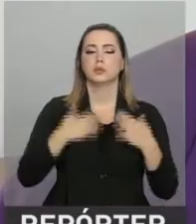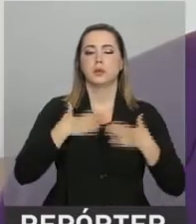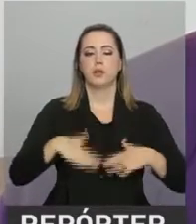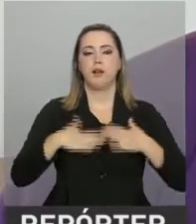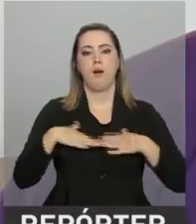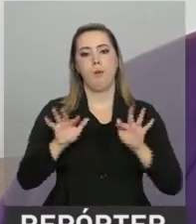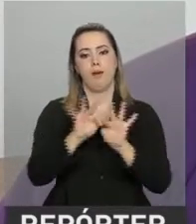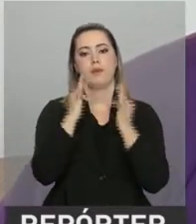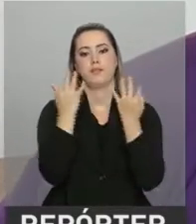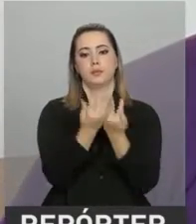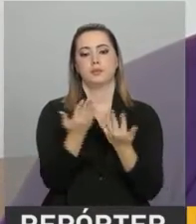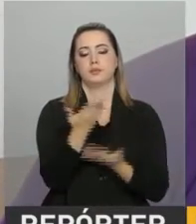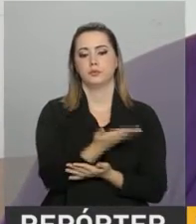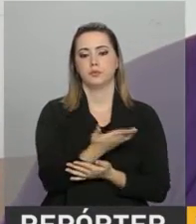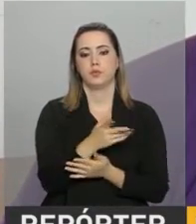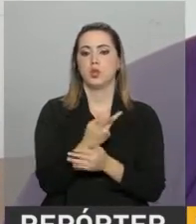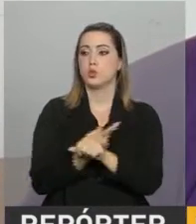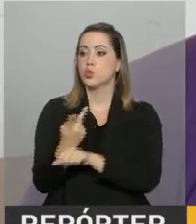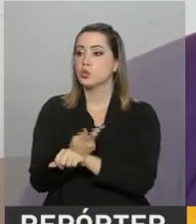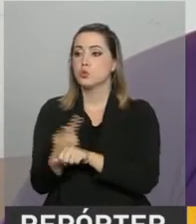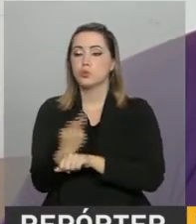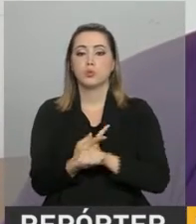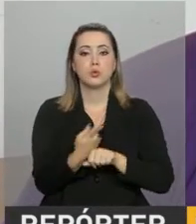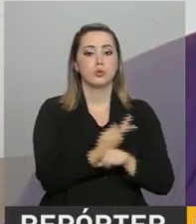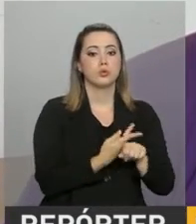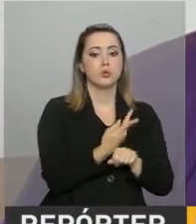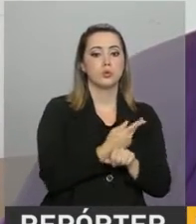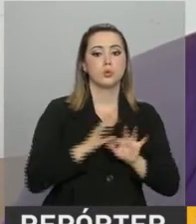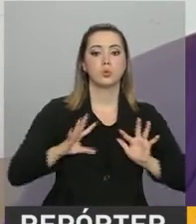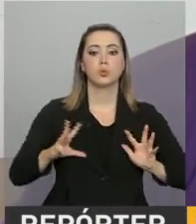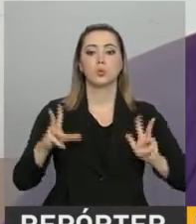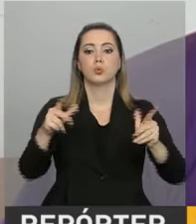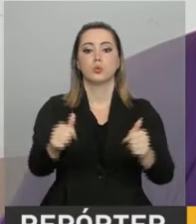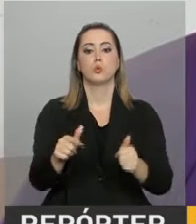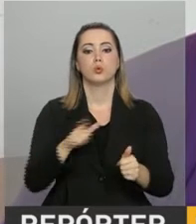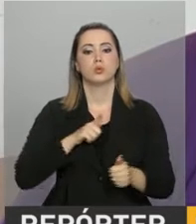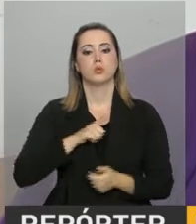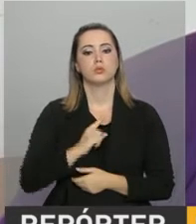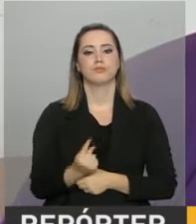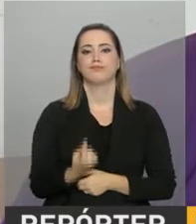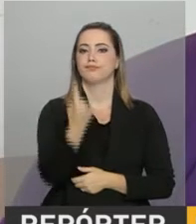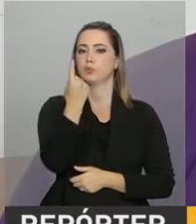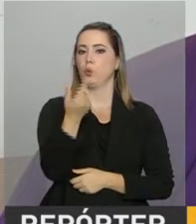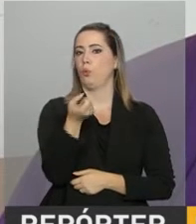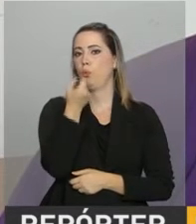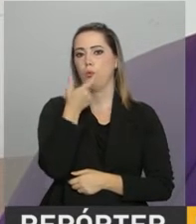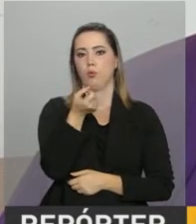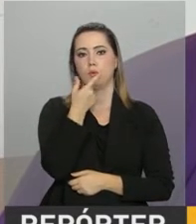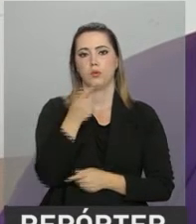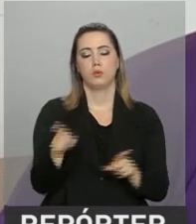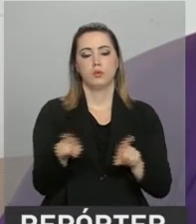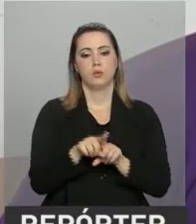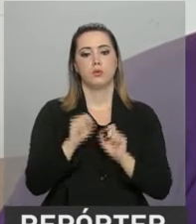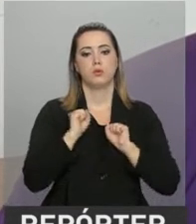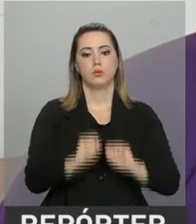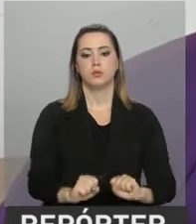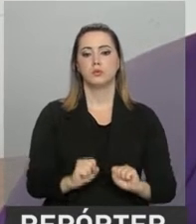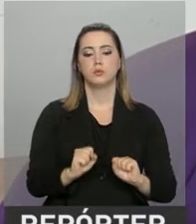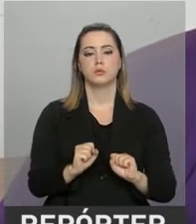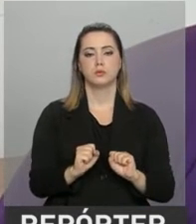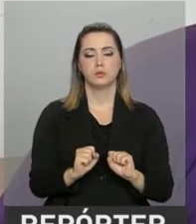buscou todo tudo que existia uma nova possibilidade